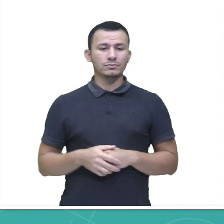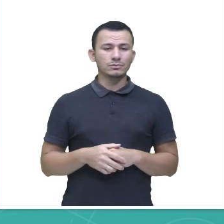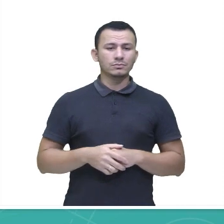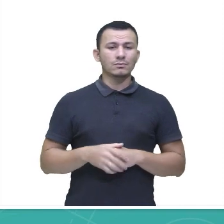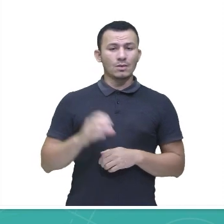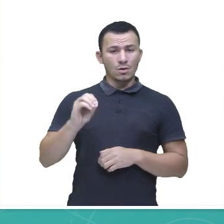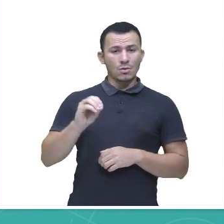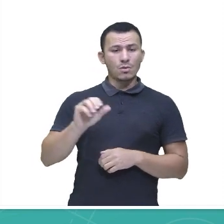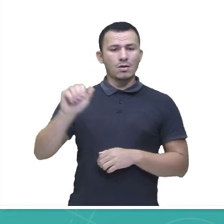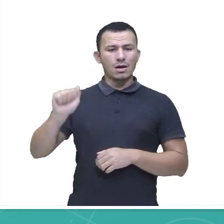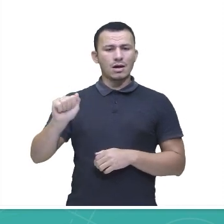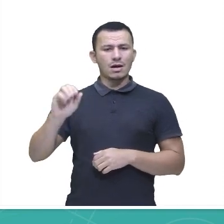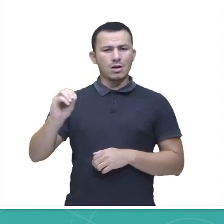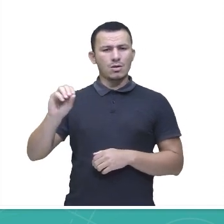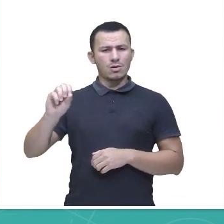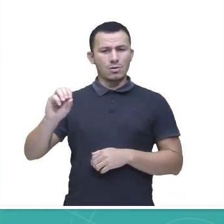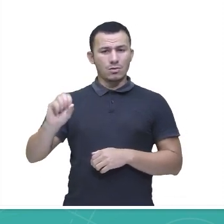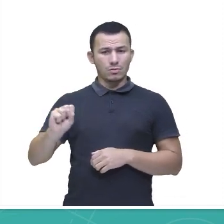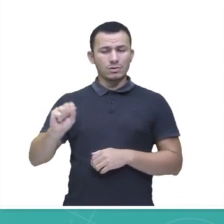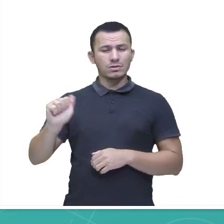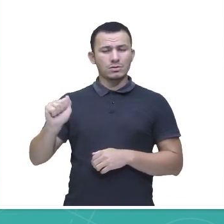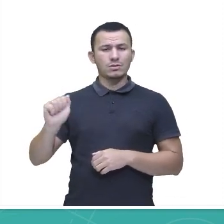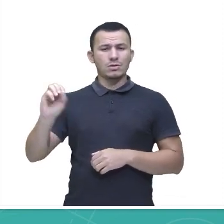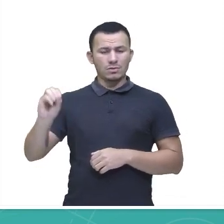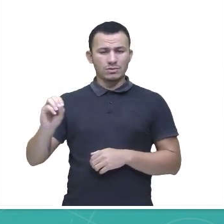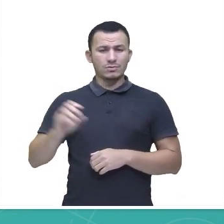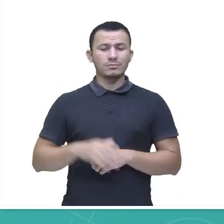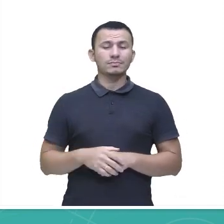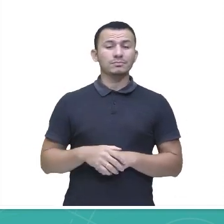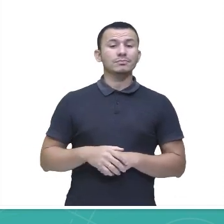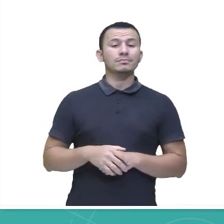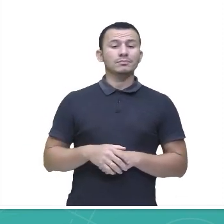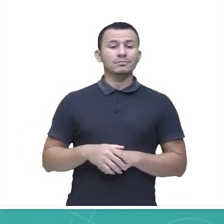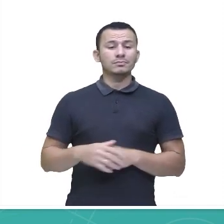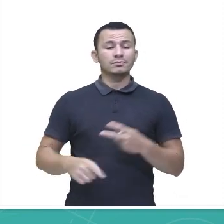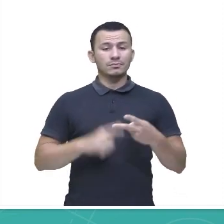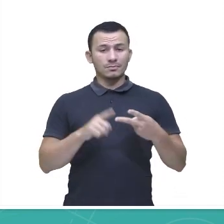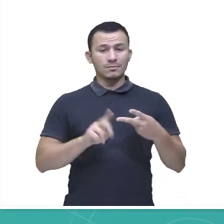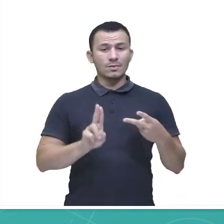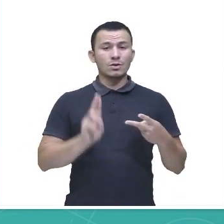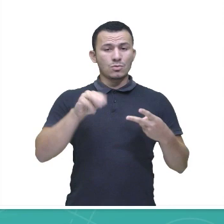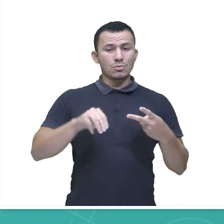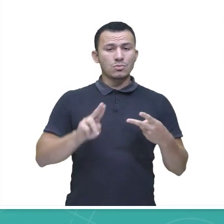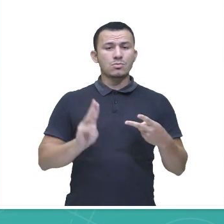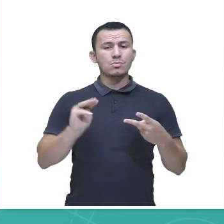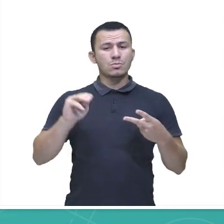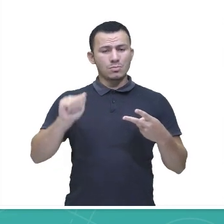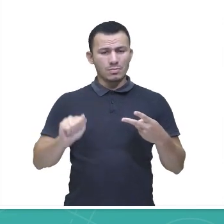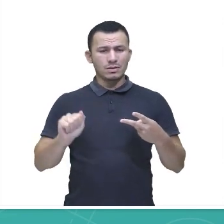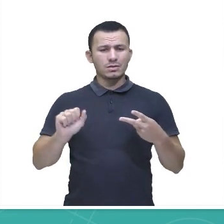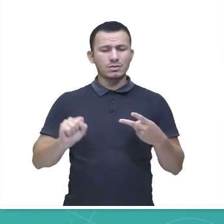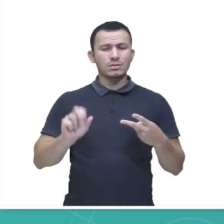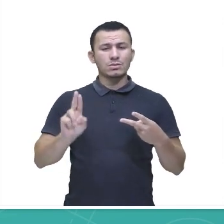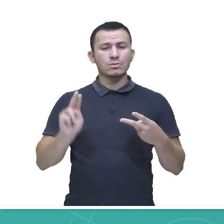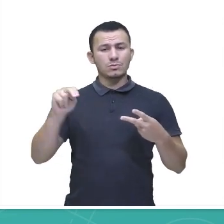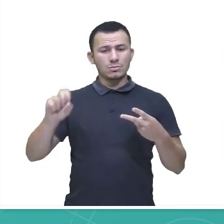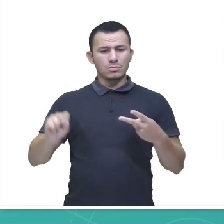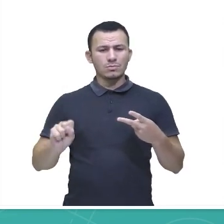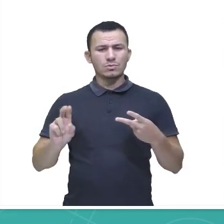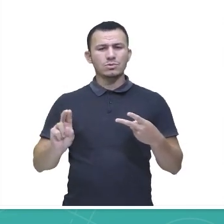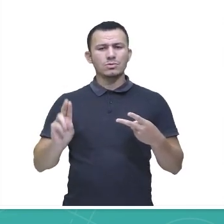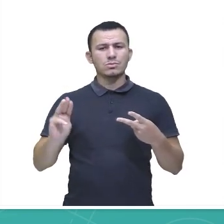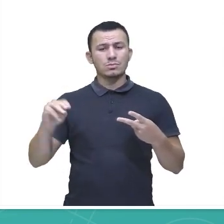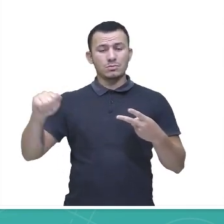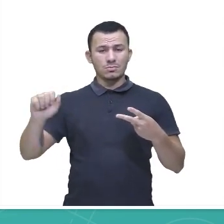a, os, as. Esses são os artigos definidos. Uma, uns, umas. Você tem aqui